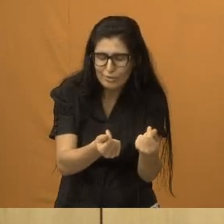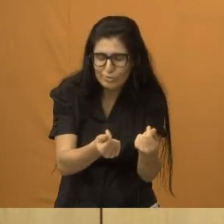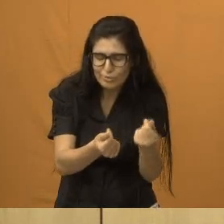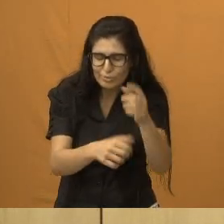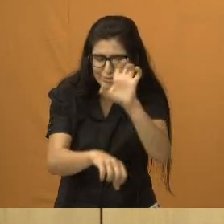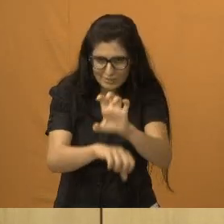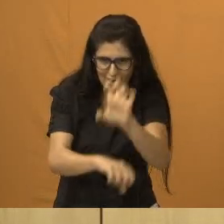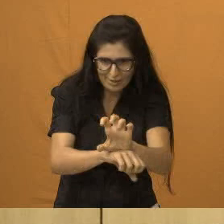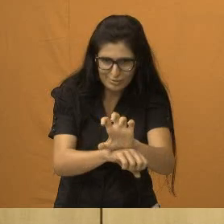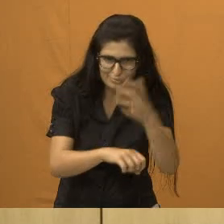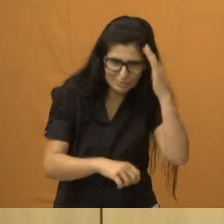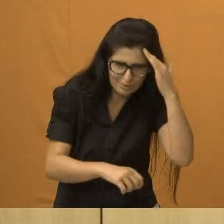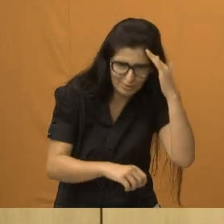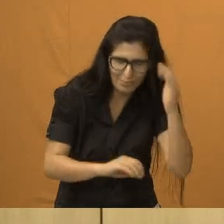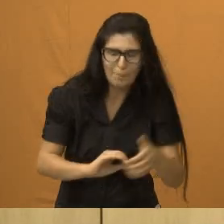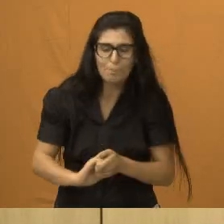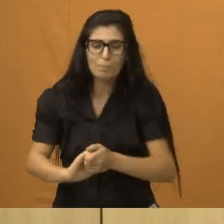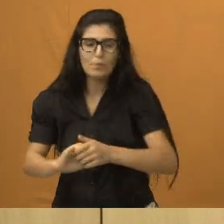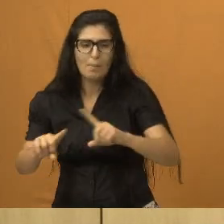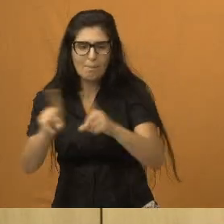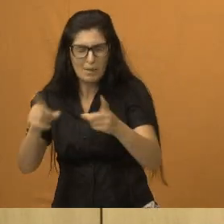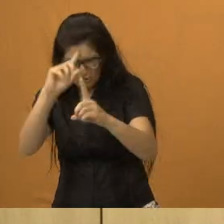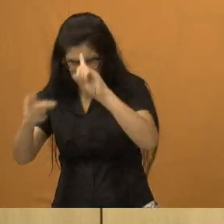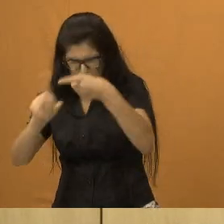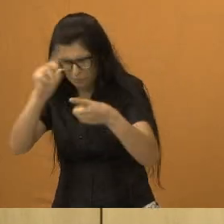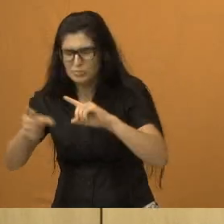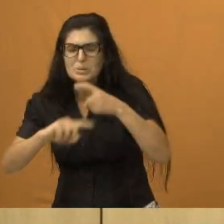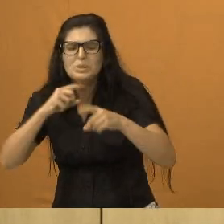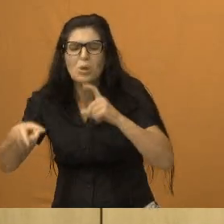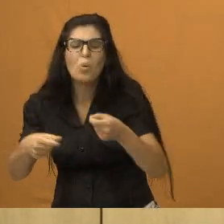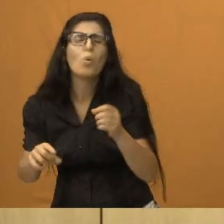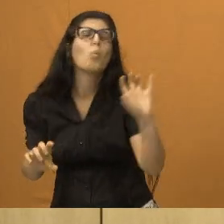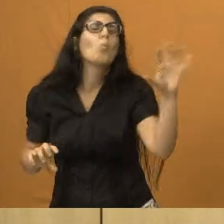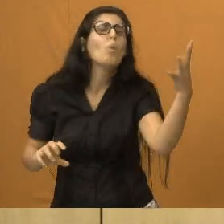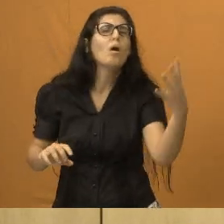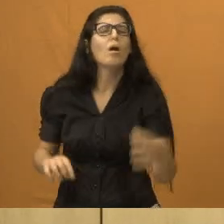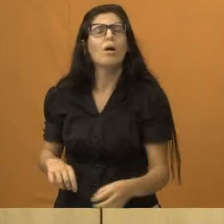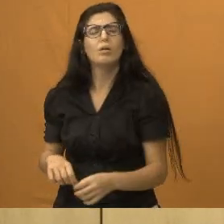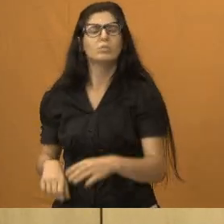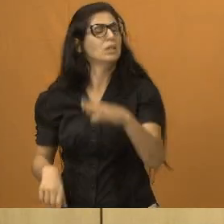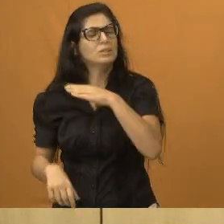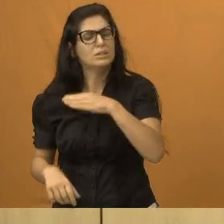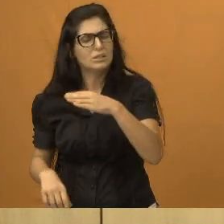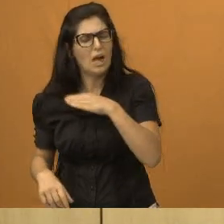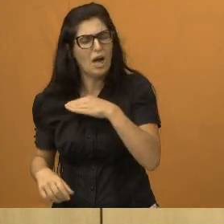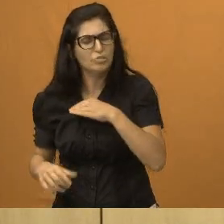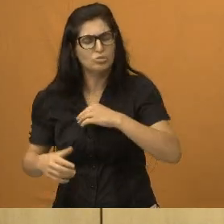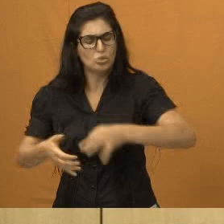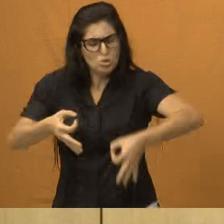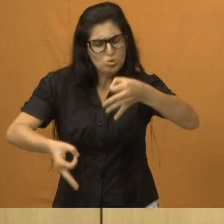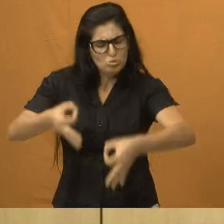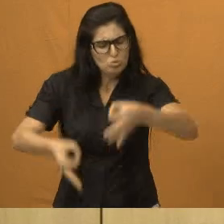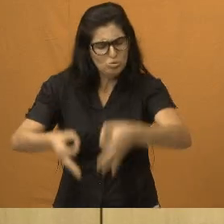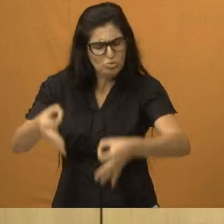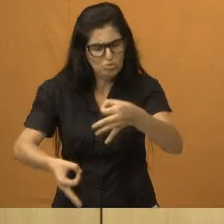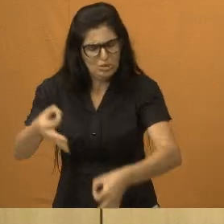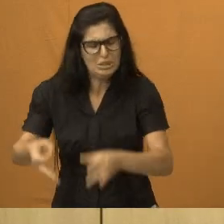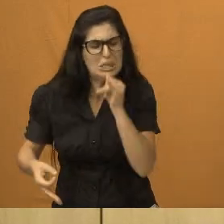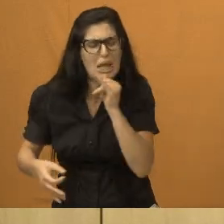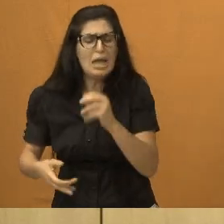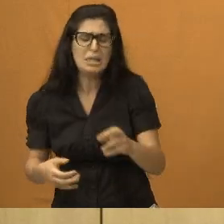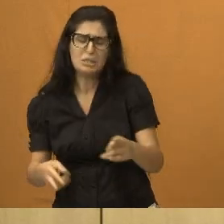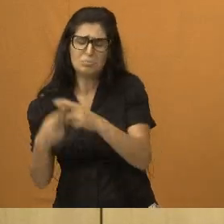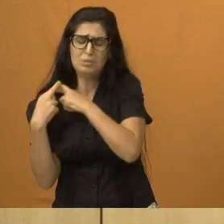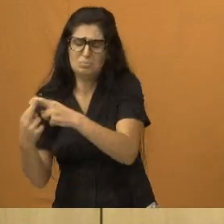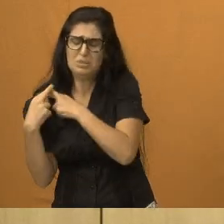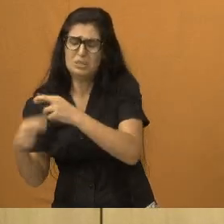minha dúvida, quando o município, por atender uma ação judicial, que é responsabilidade do Estado ou do governo